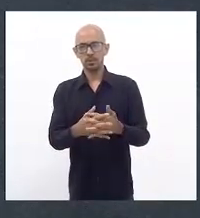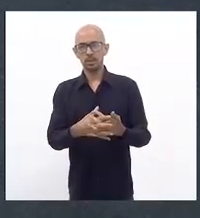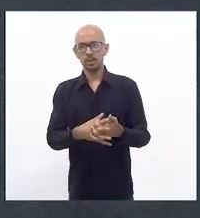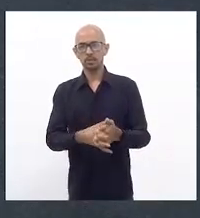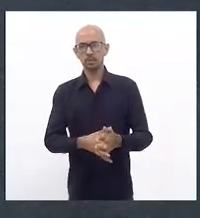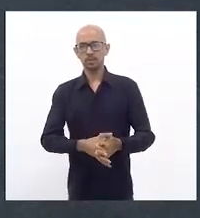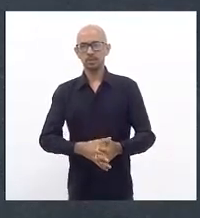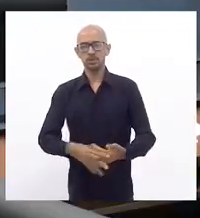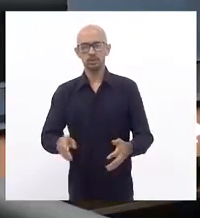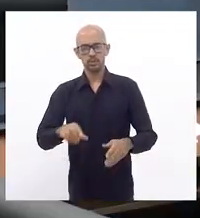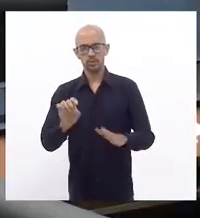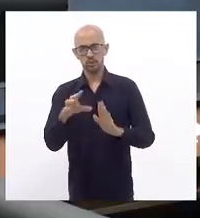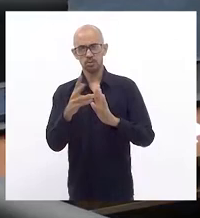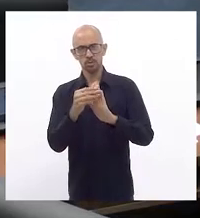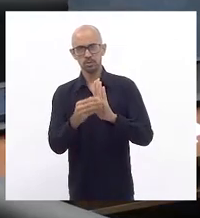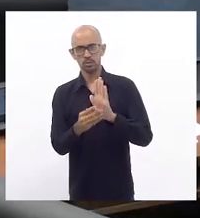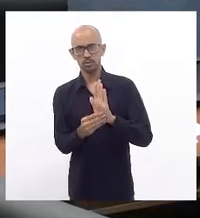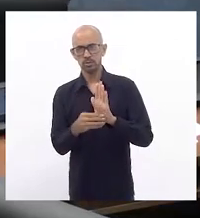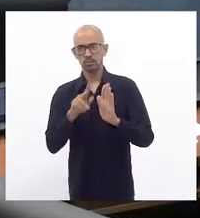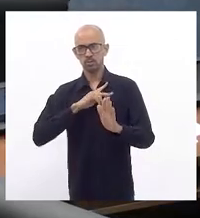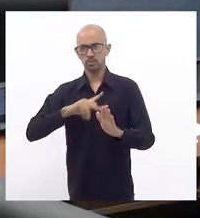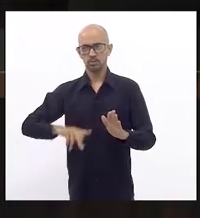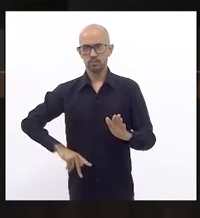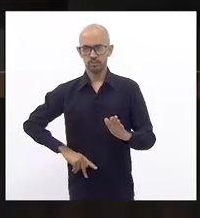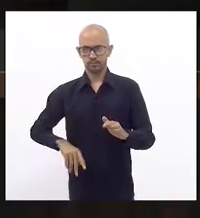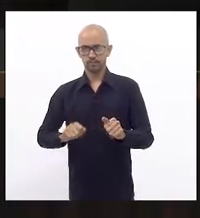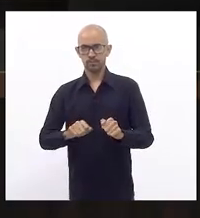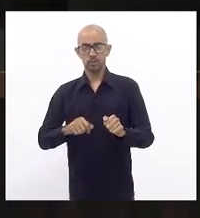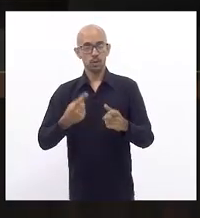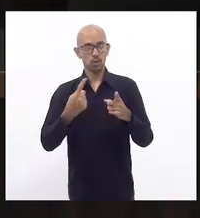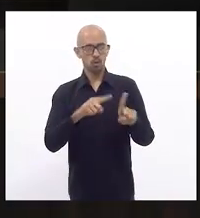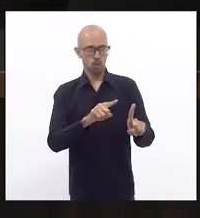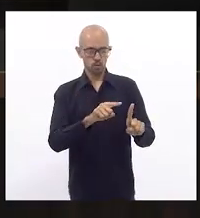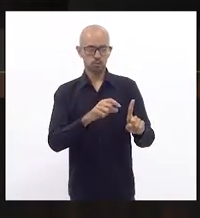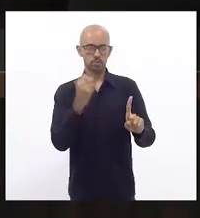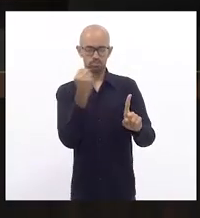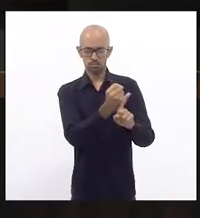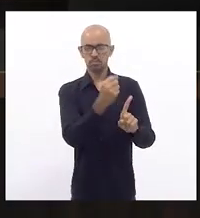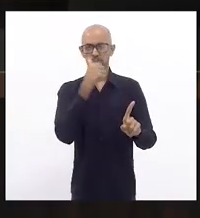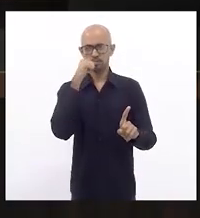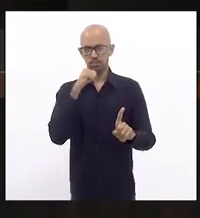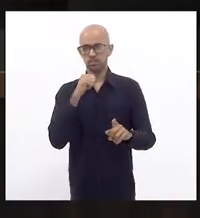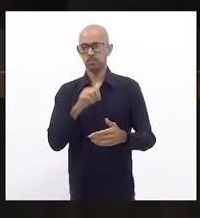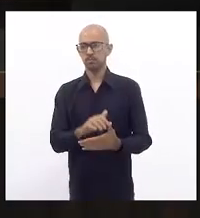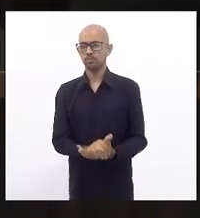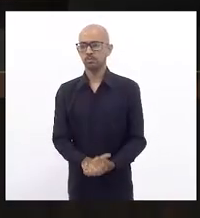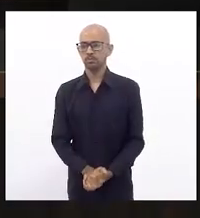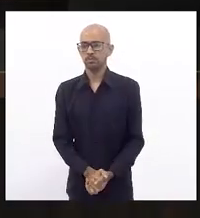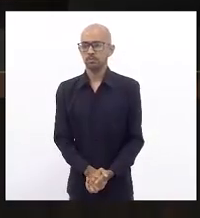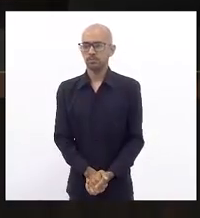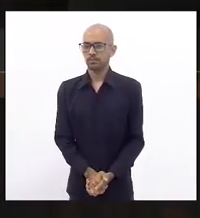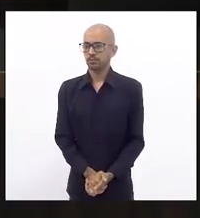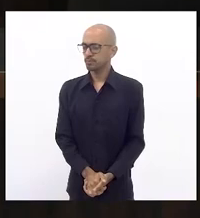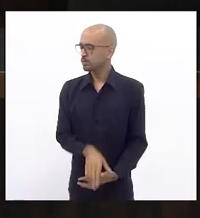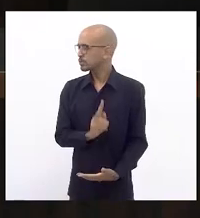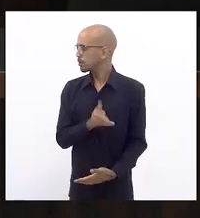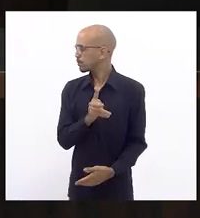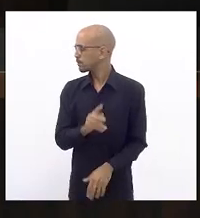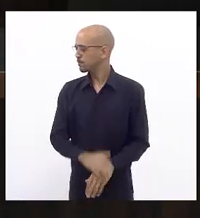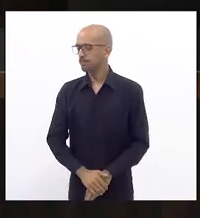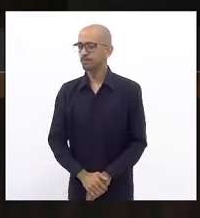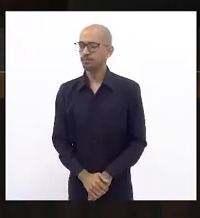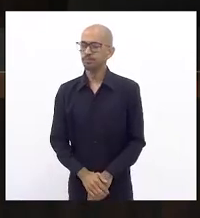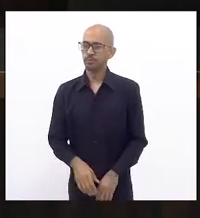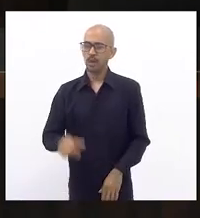Obrigada, presidenta. Combater o feminicídio sempre, combater a violência contra a mulher sempre.